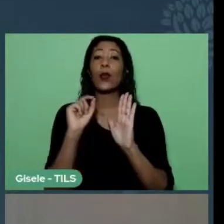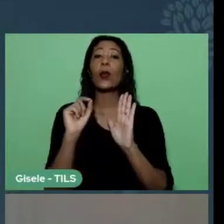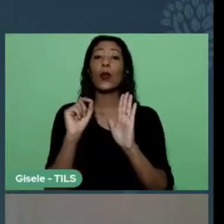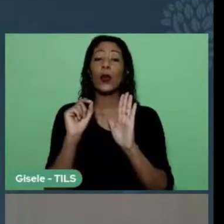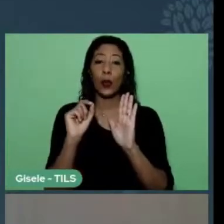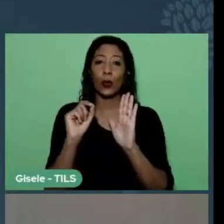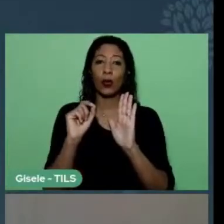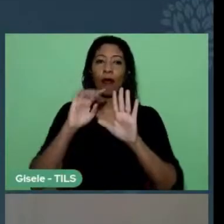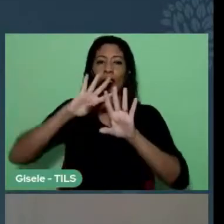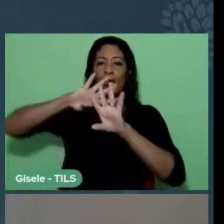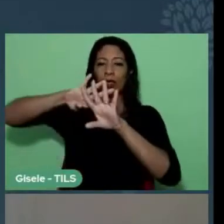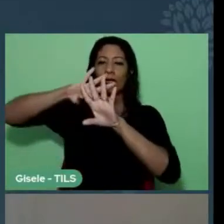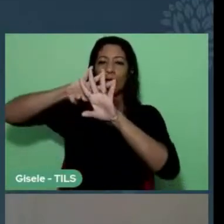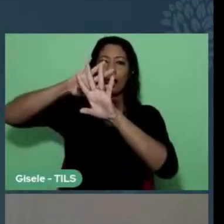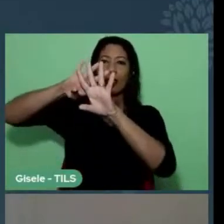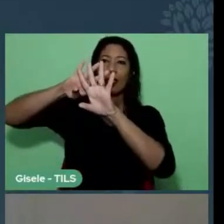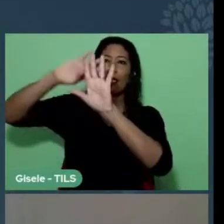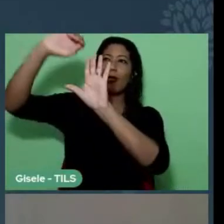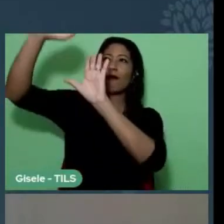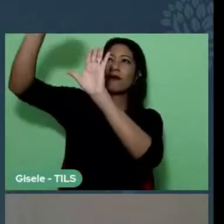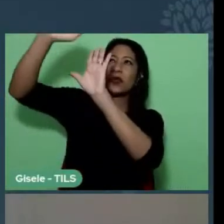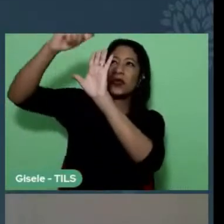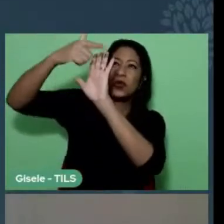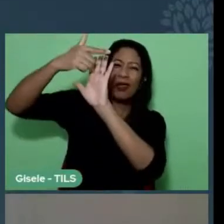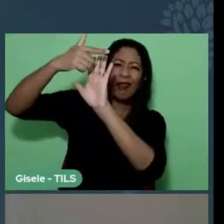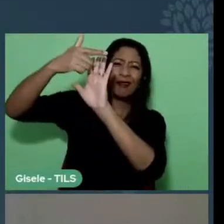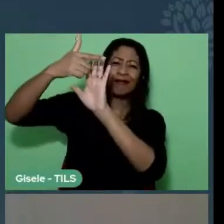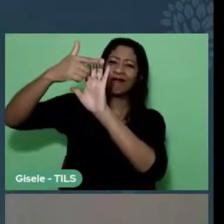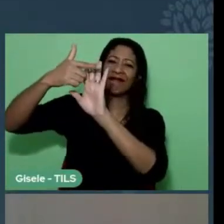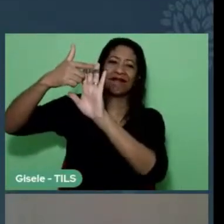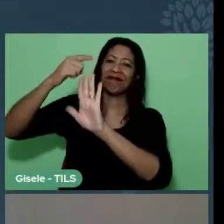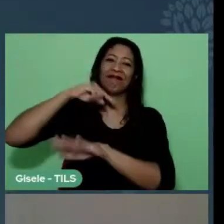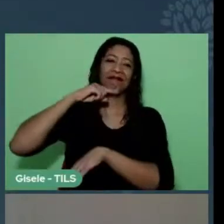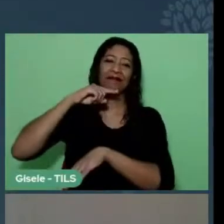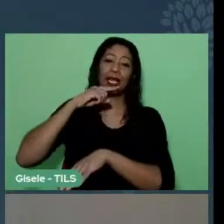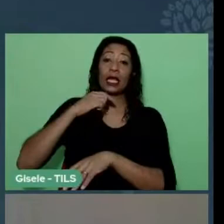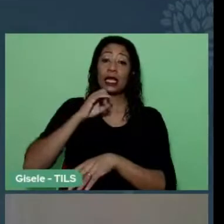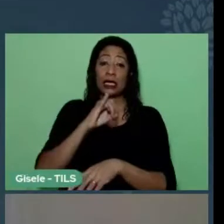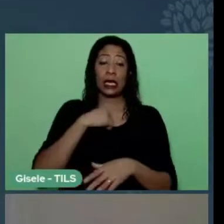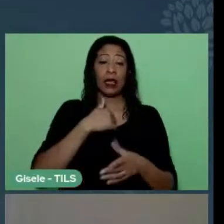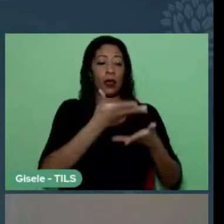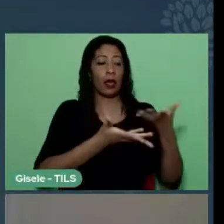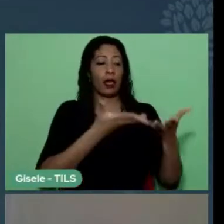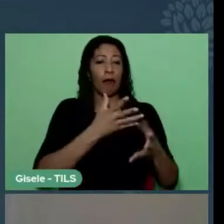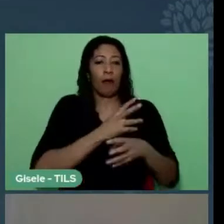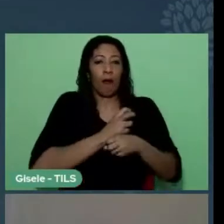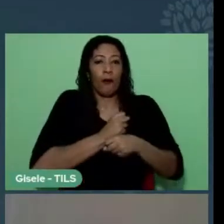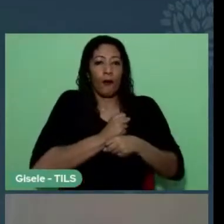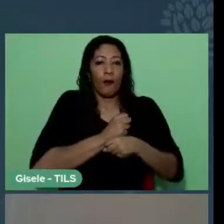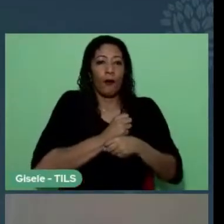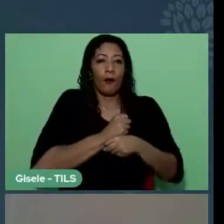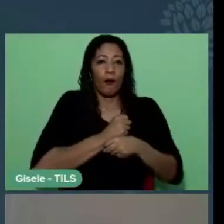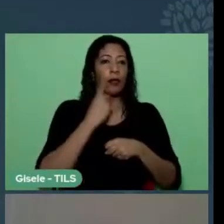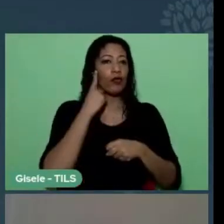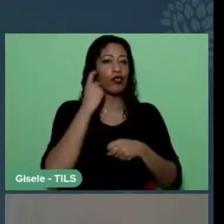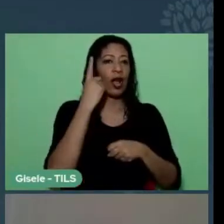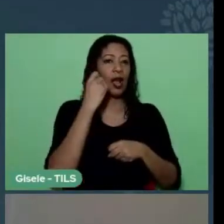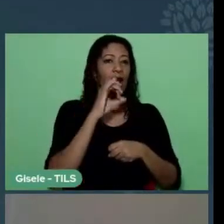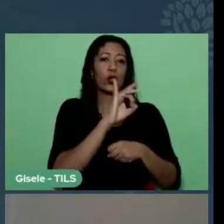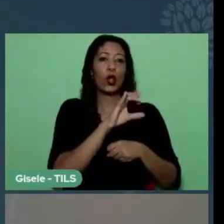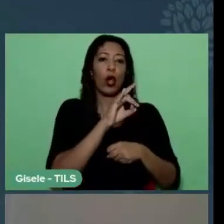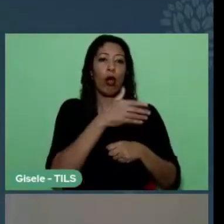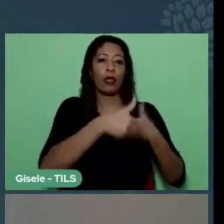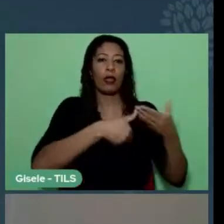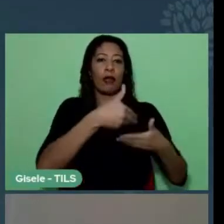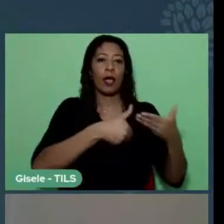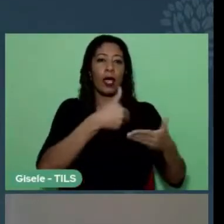sol com a peneira. Se eu ficar tratando apenas a falta de ar e apenas o chiado com um broncodilatador, veja, eu vou melhorar